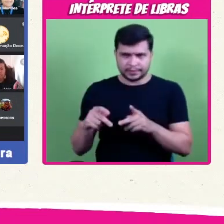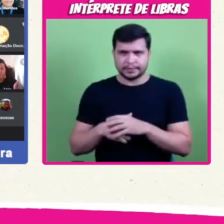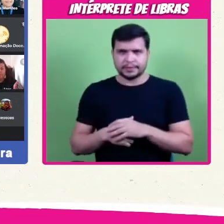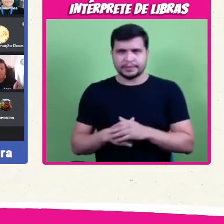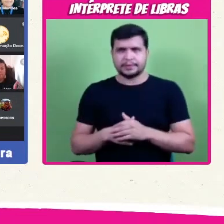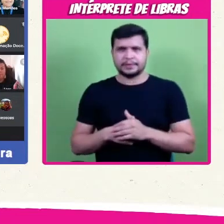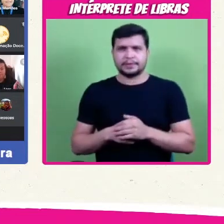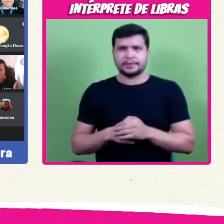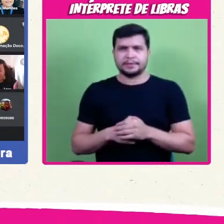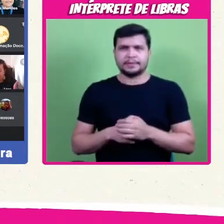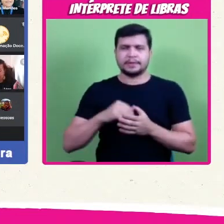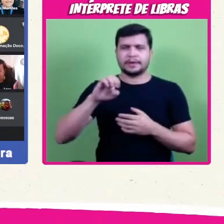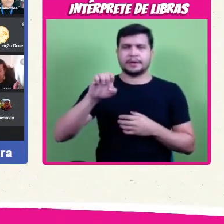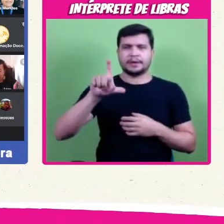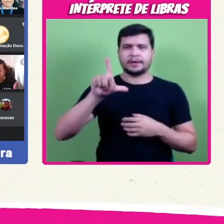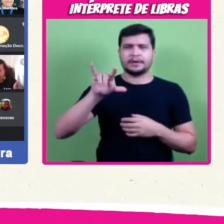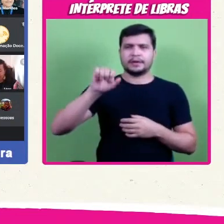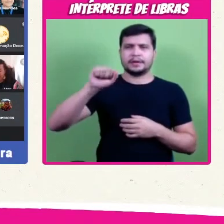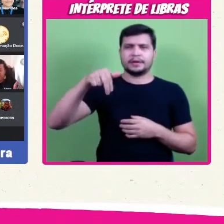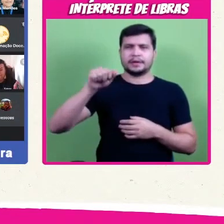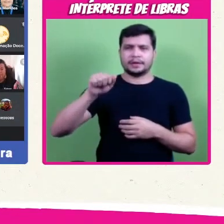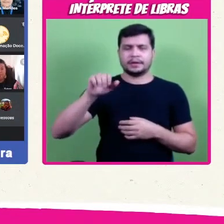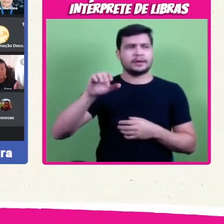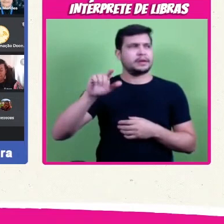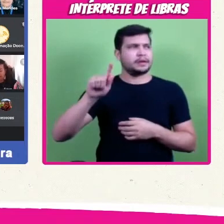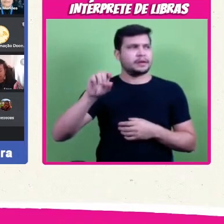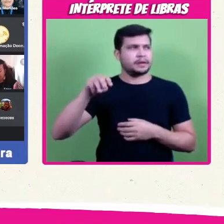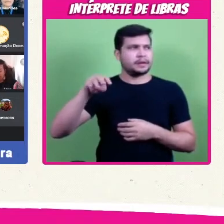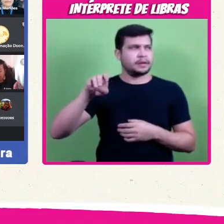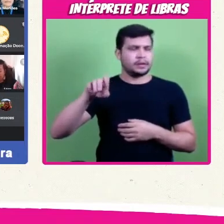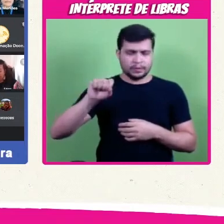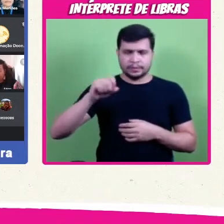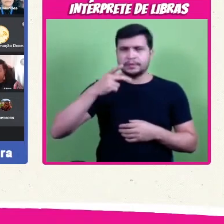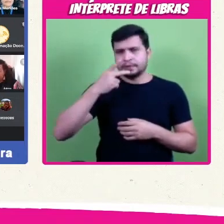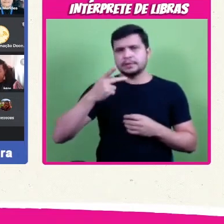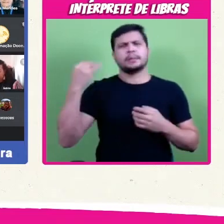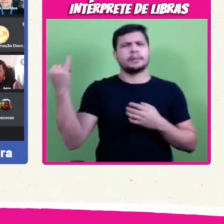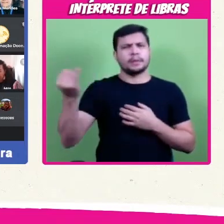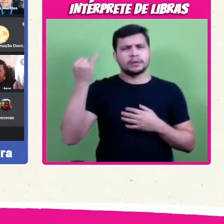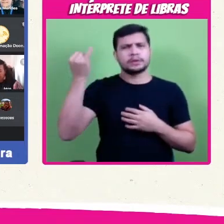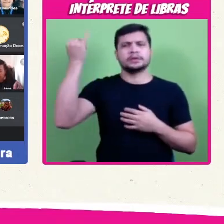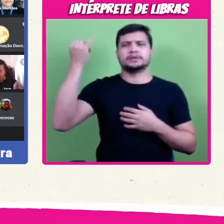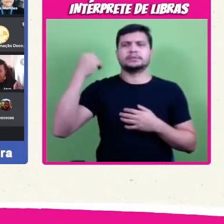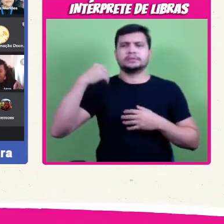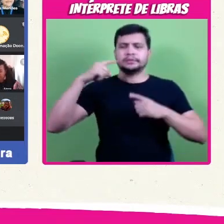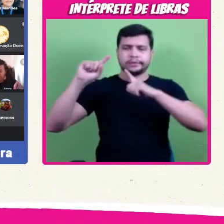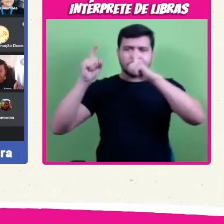Essa Eliana Gomes, muito importante esses debates na escola. Respeito acima de